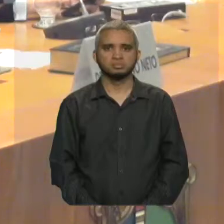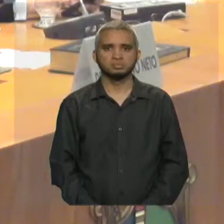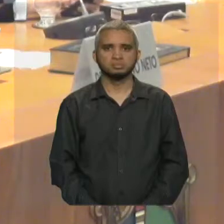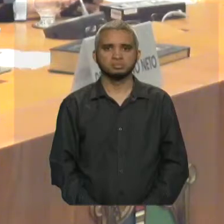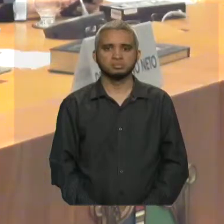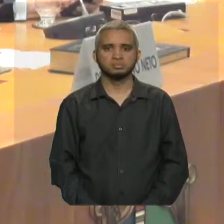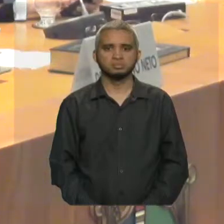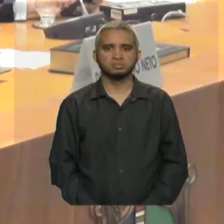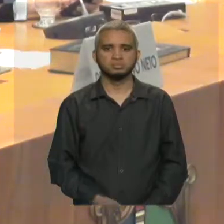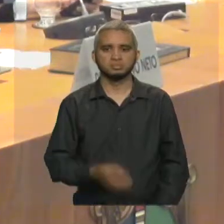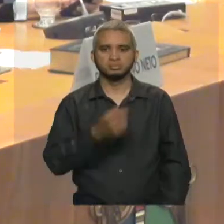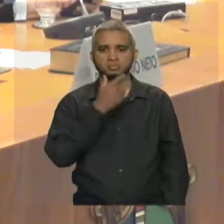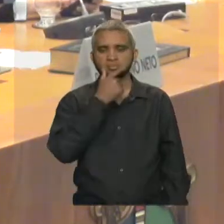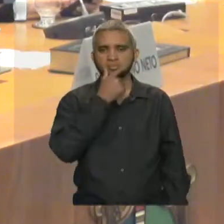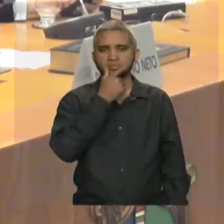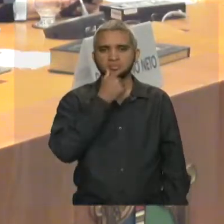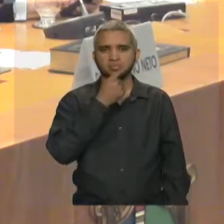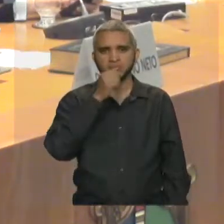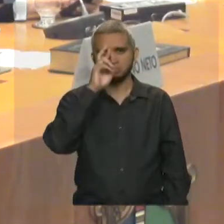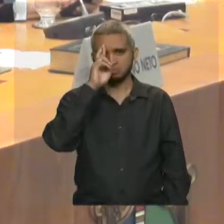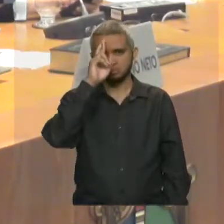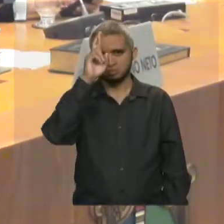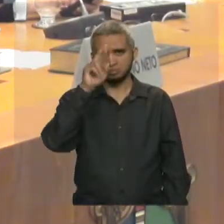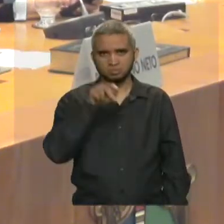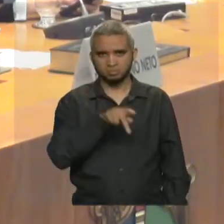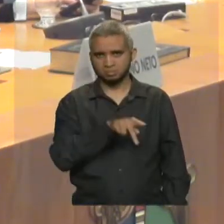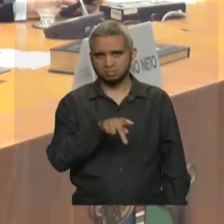Senhor presidente, mesa diretora,